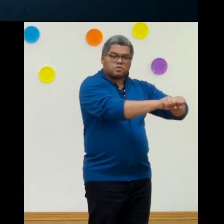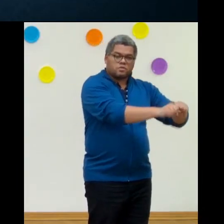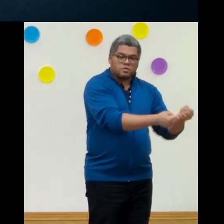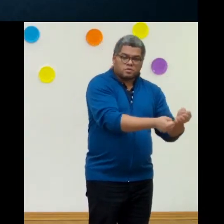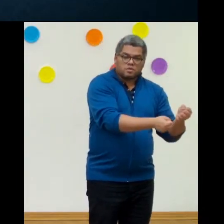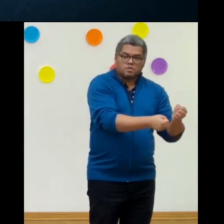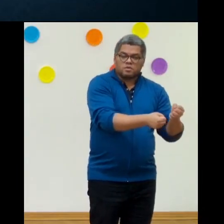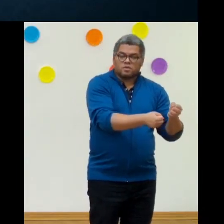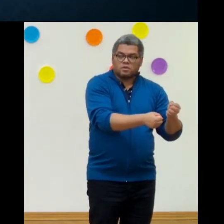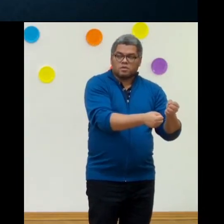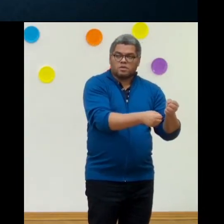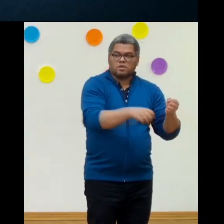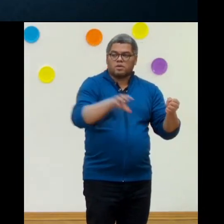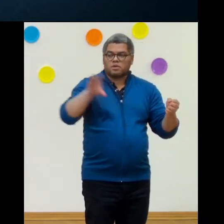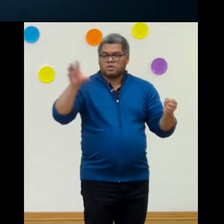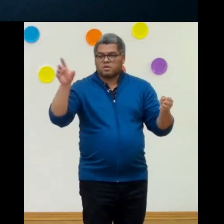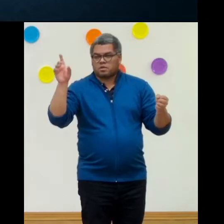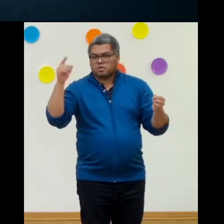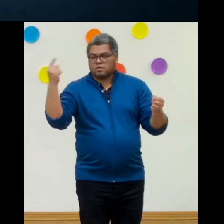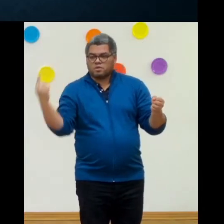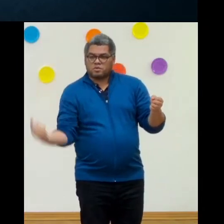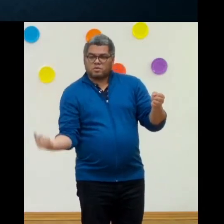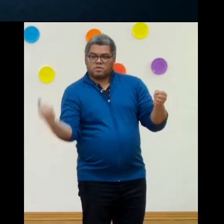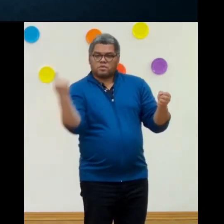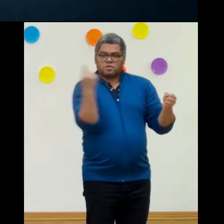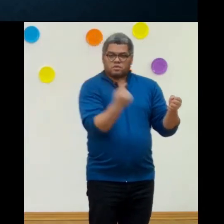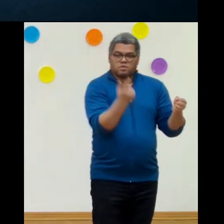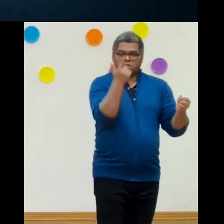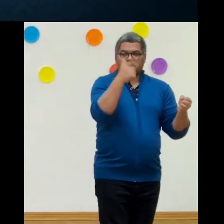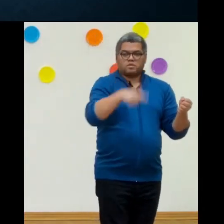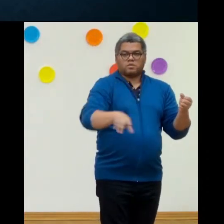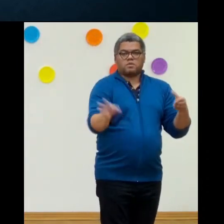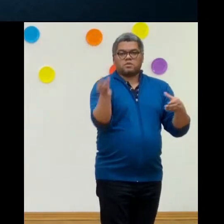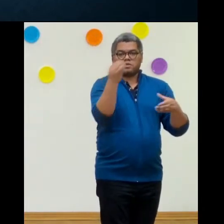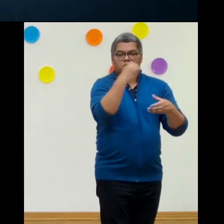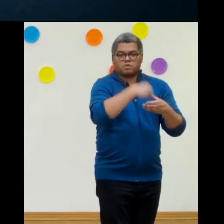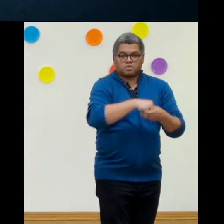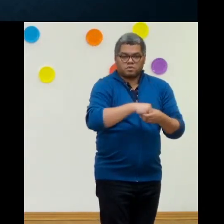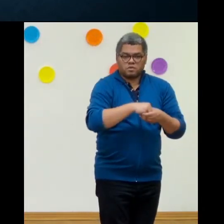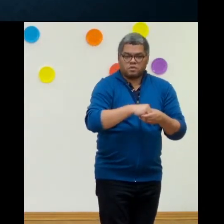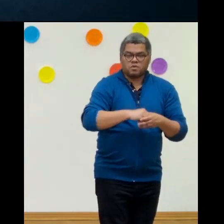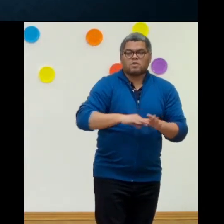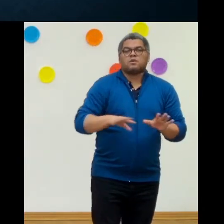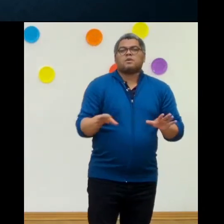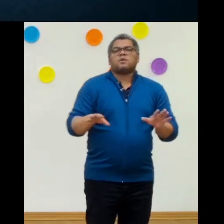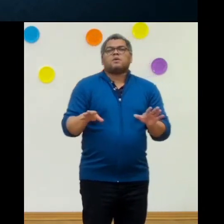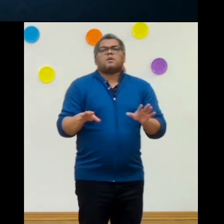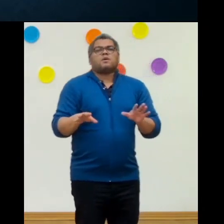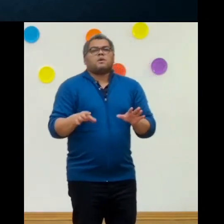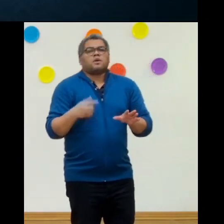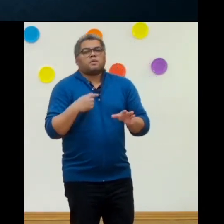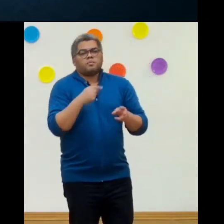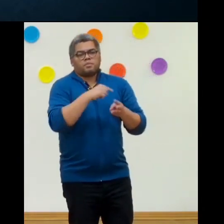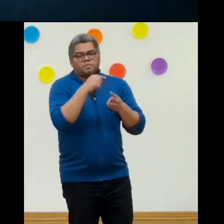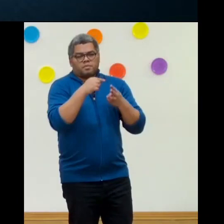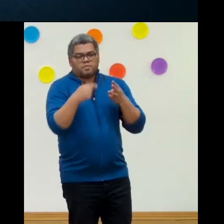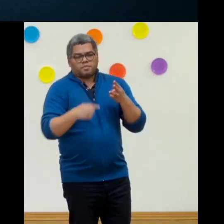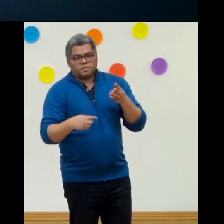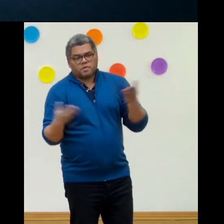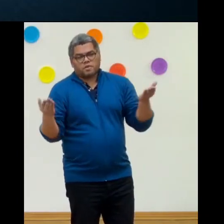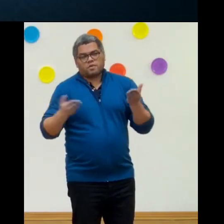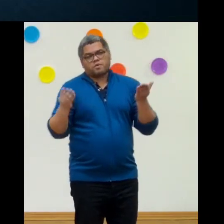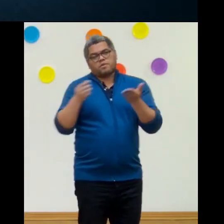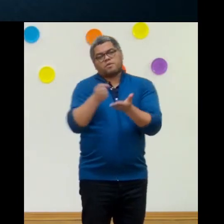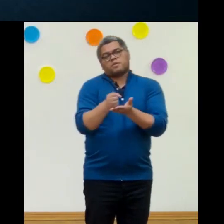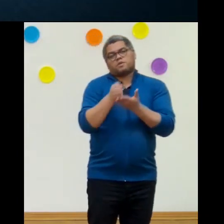de outra parte nesse quadro. Eu sei que não é algo difícil da gente entender o que é adultério, mas eu só trouxe 3 definições que